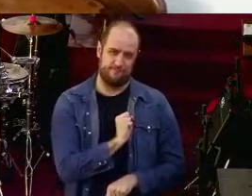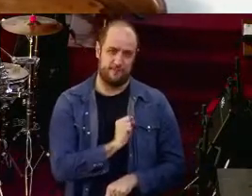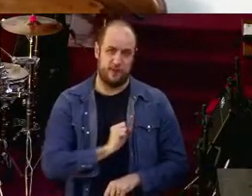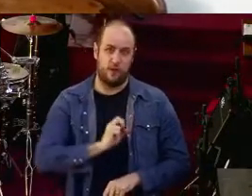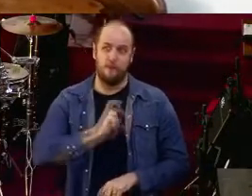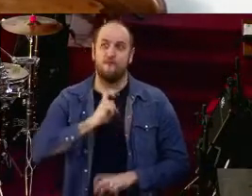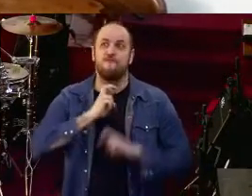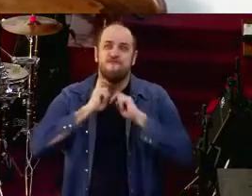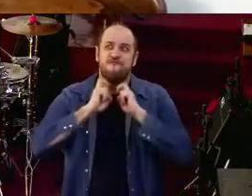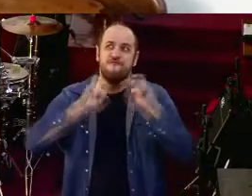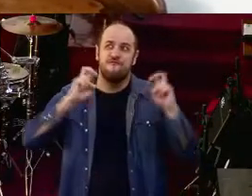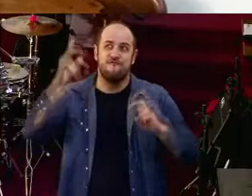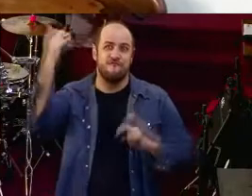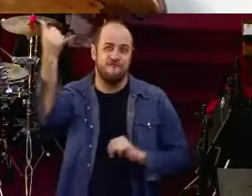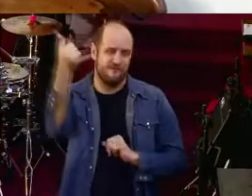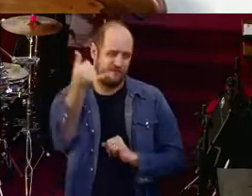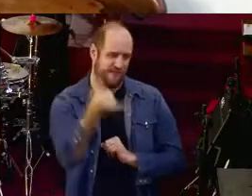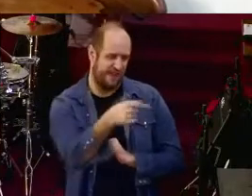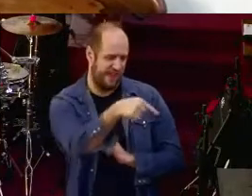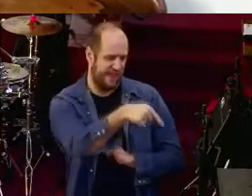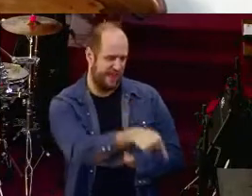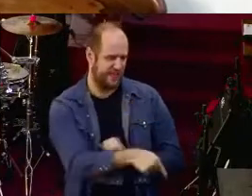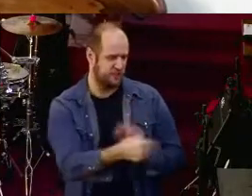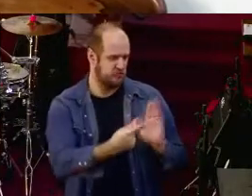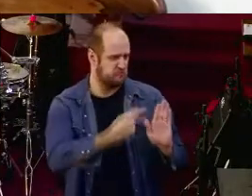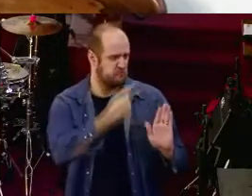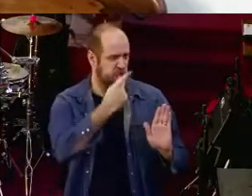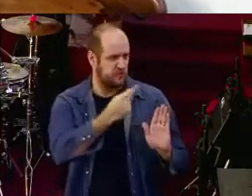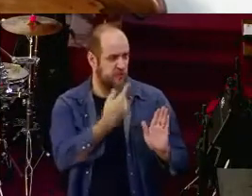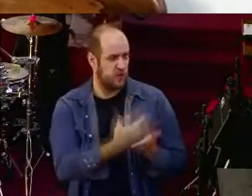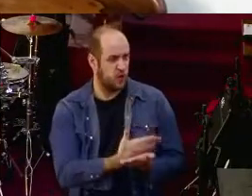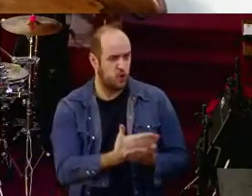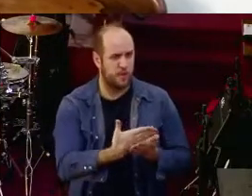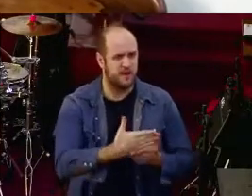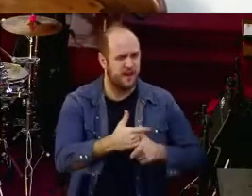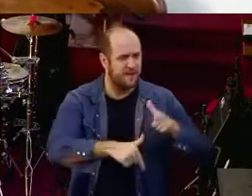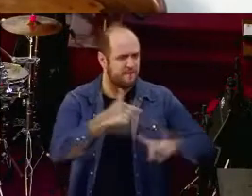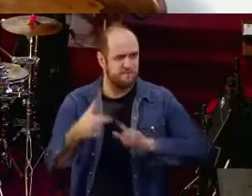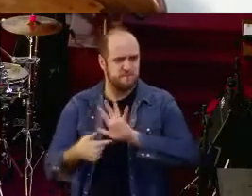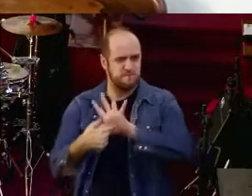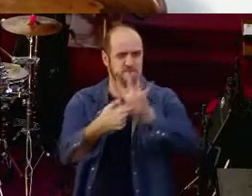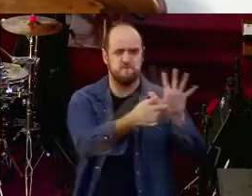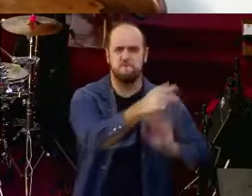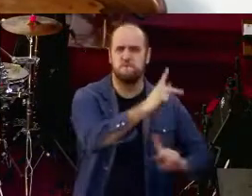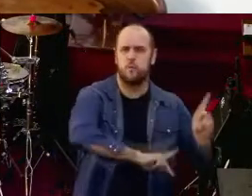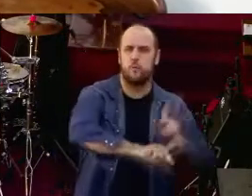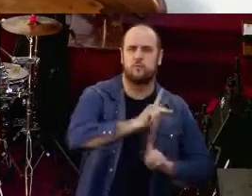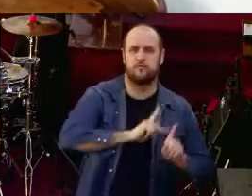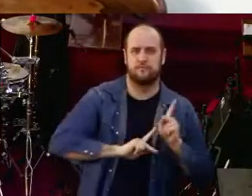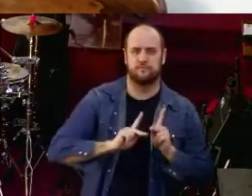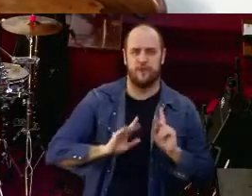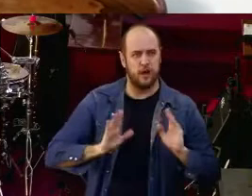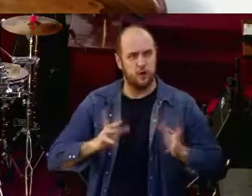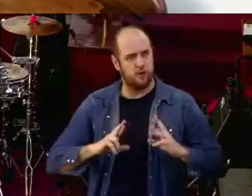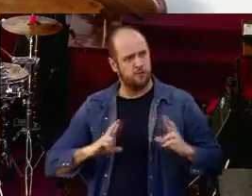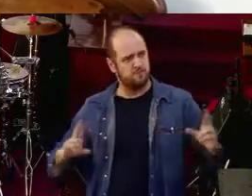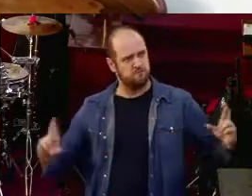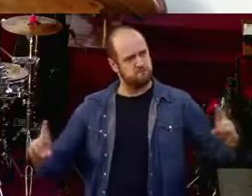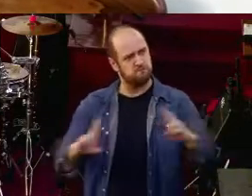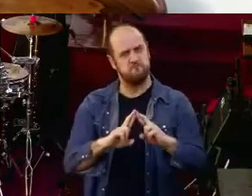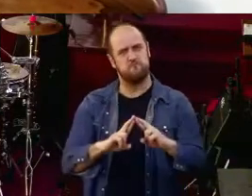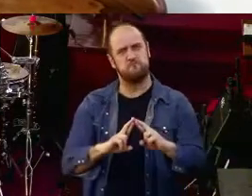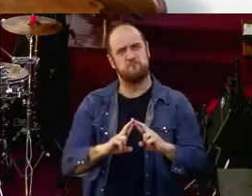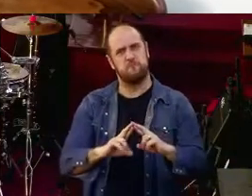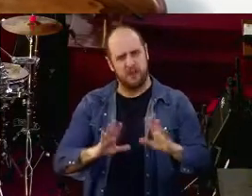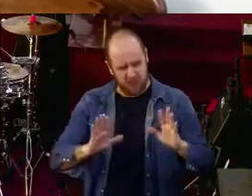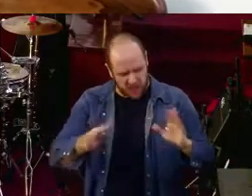prometido. Este é aquele que iniciará o ministério público agora de redenção. Este agora vai reinar. Este